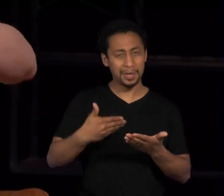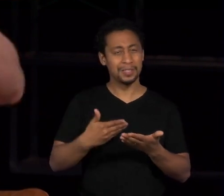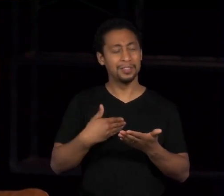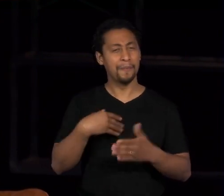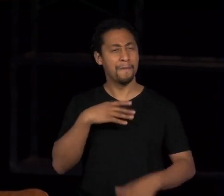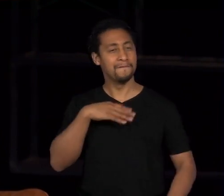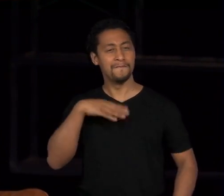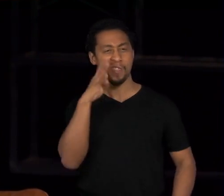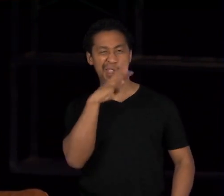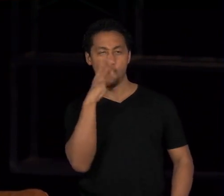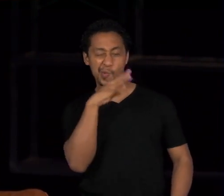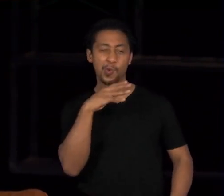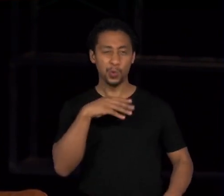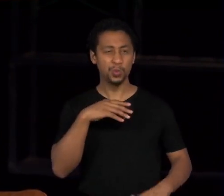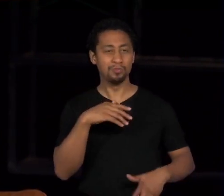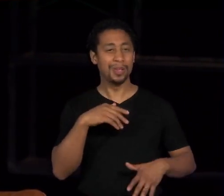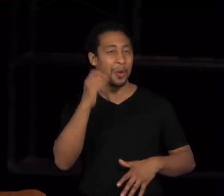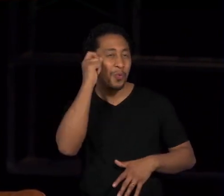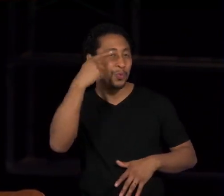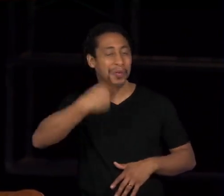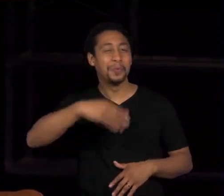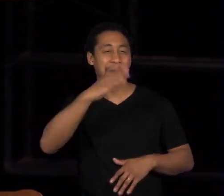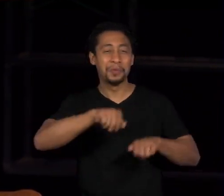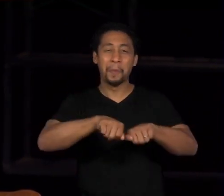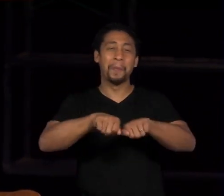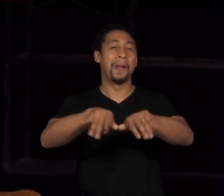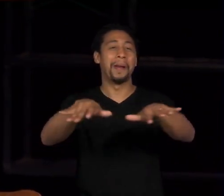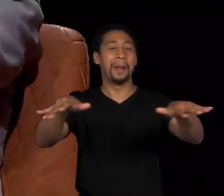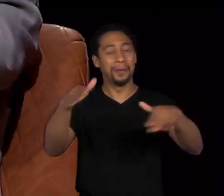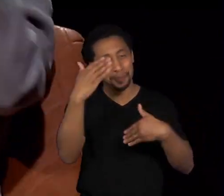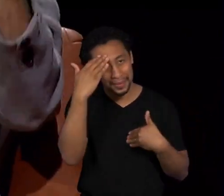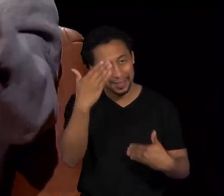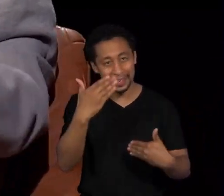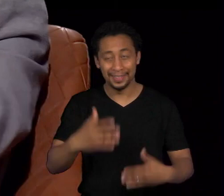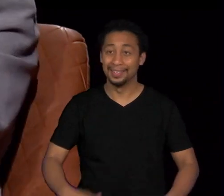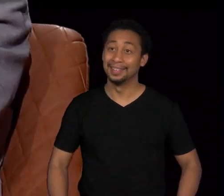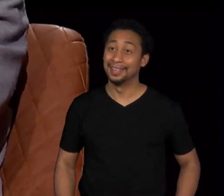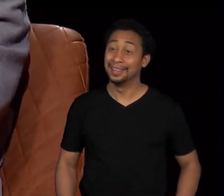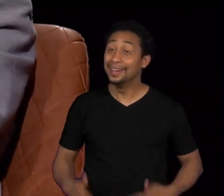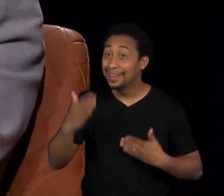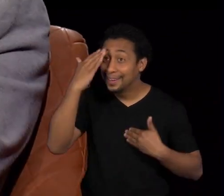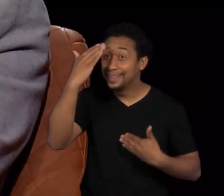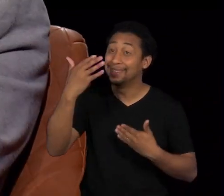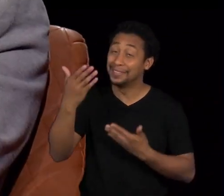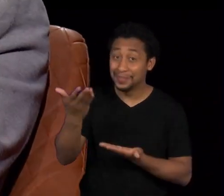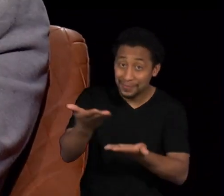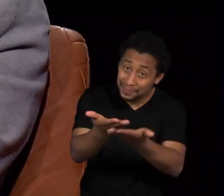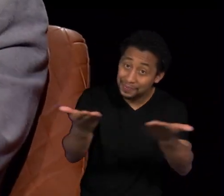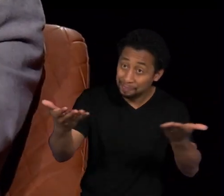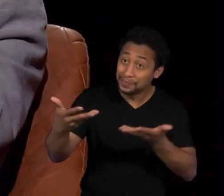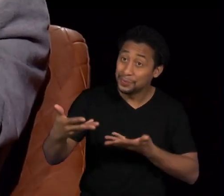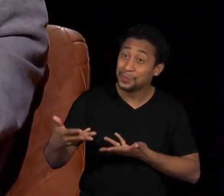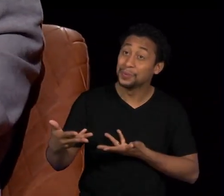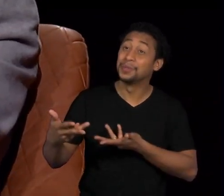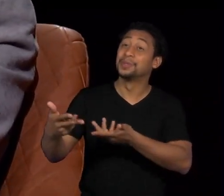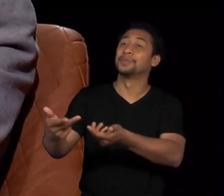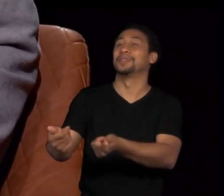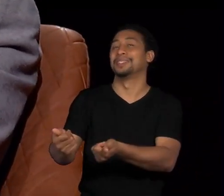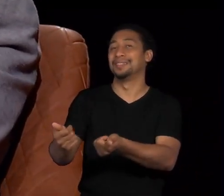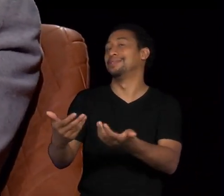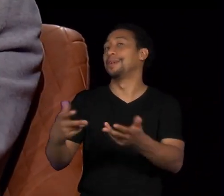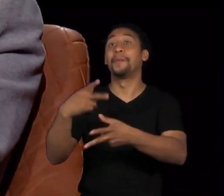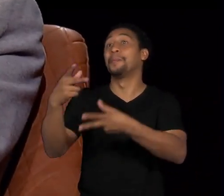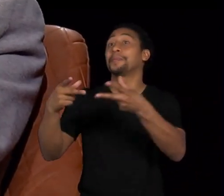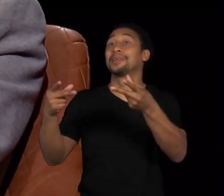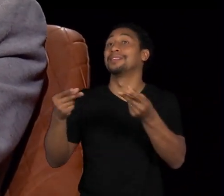em disseminar a nossa cultura popular brasileira Tá bom então agradeço mais uma vez vi a todos vocês pelo pelo presente que vocês me